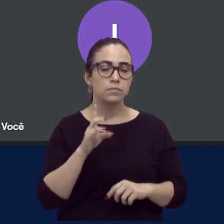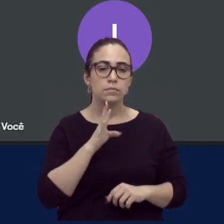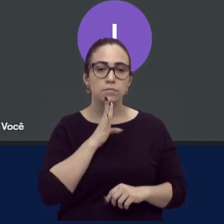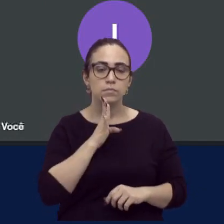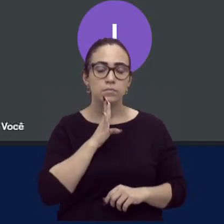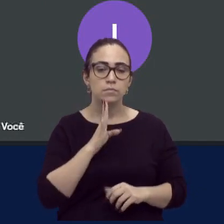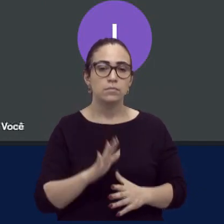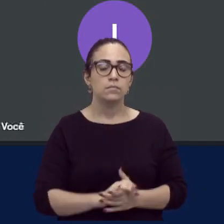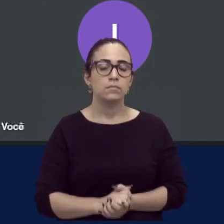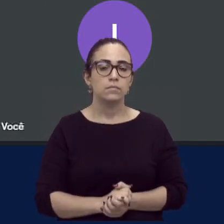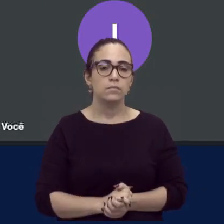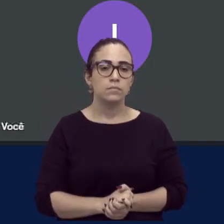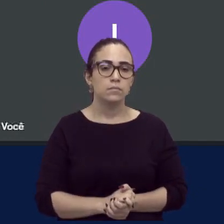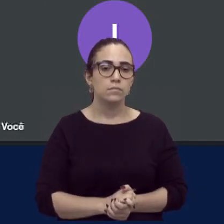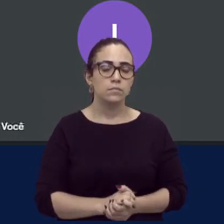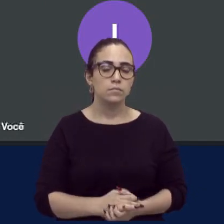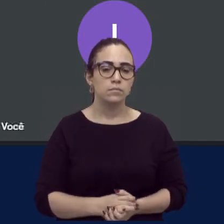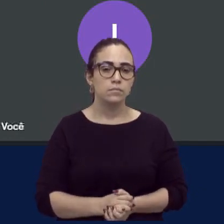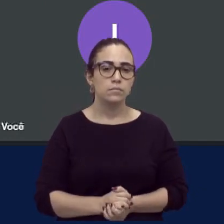assim,